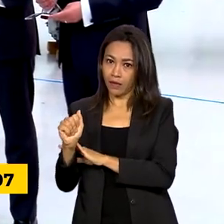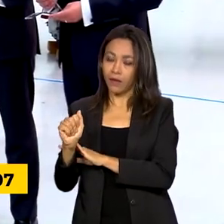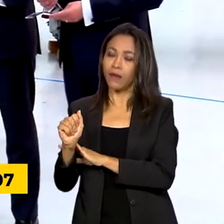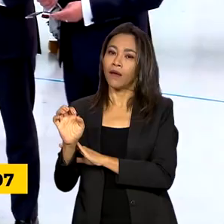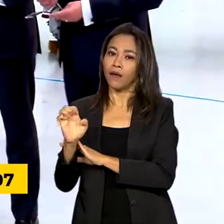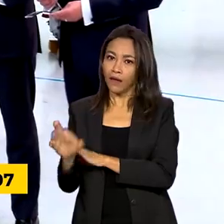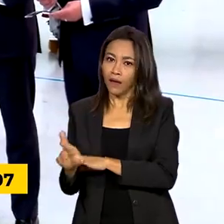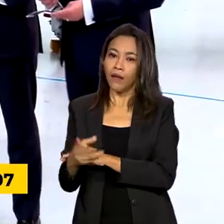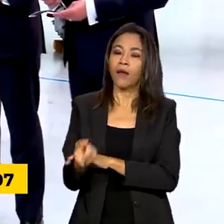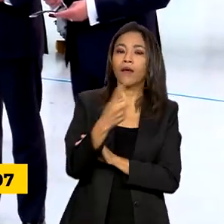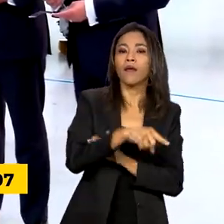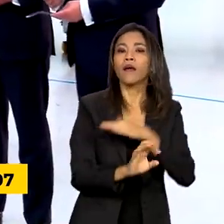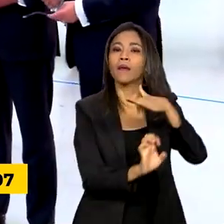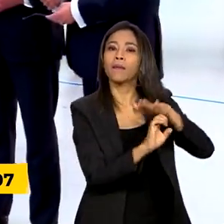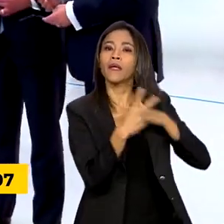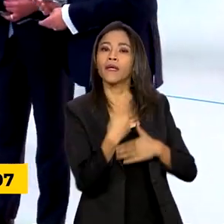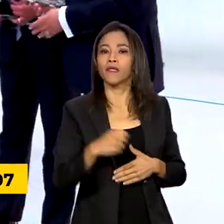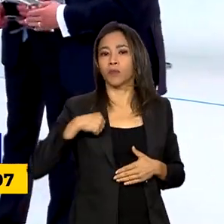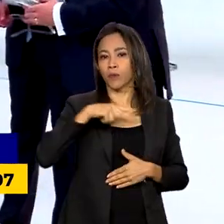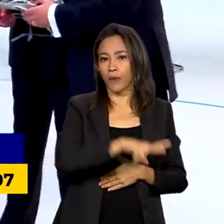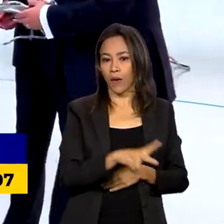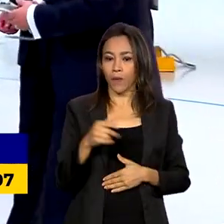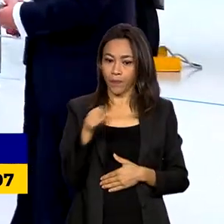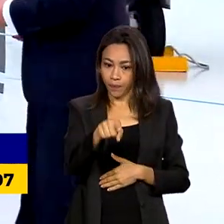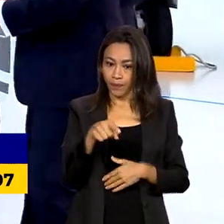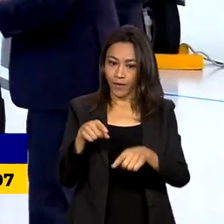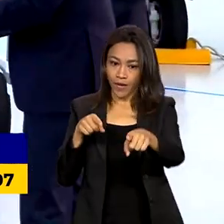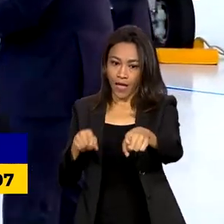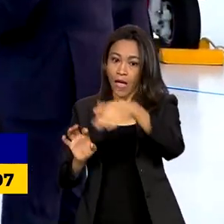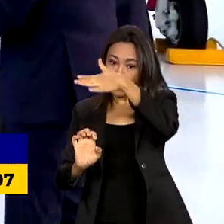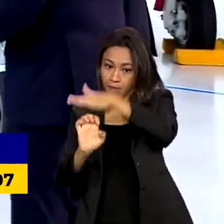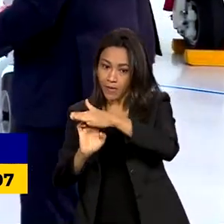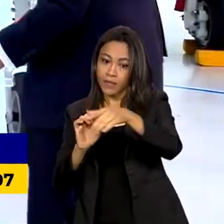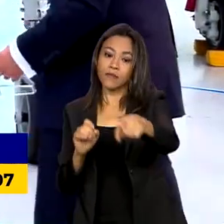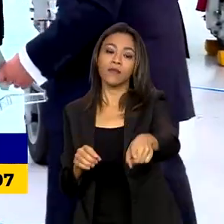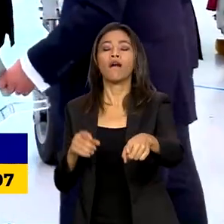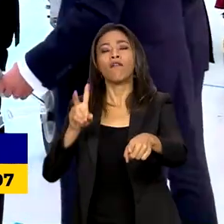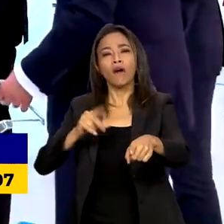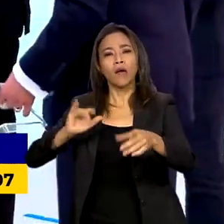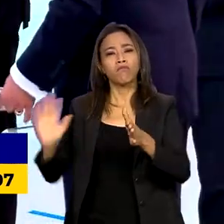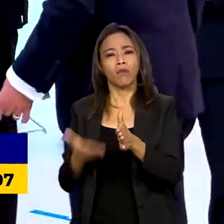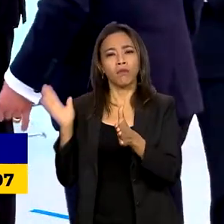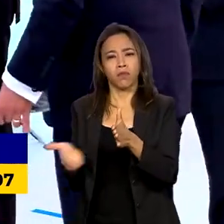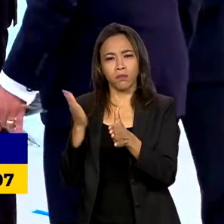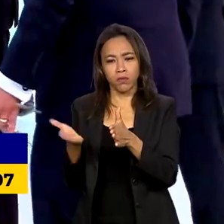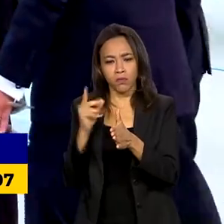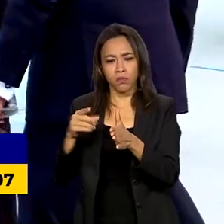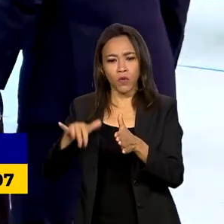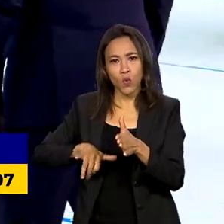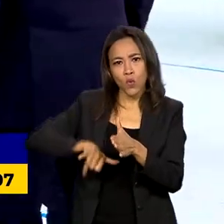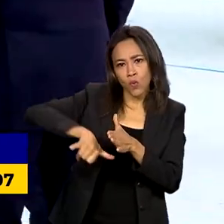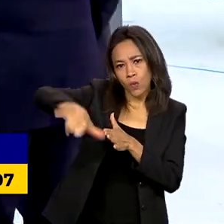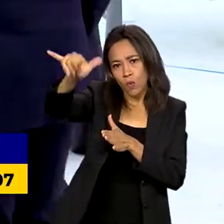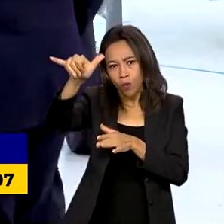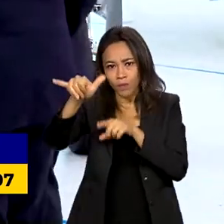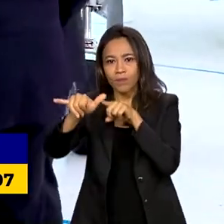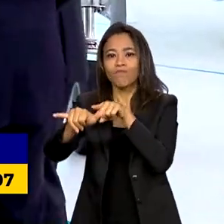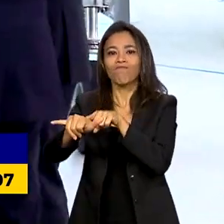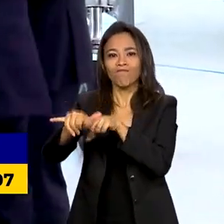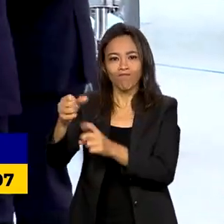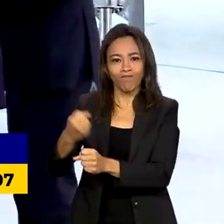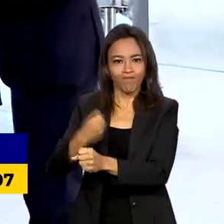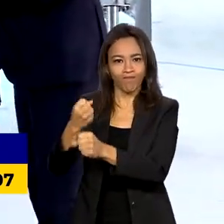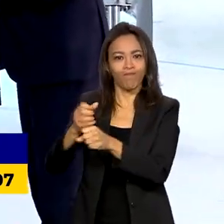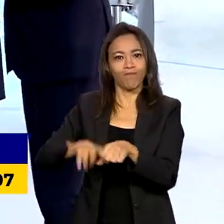acordo anunciado nesta segunda-feira, a Embraer vai produzir em Portugal uma versão do A-29 Super Tucano. O